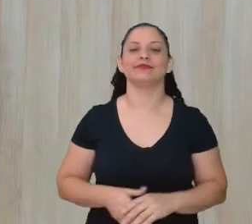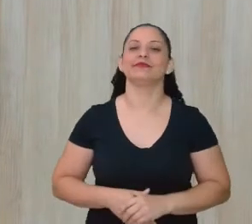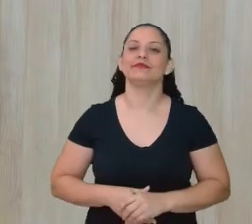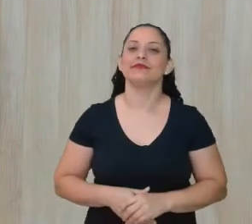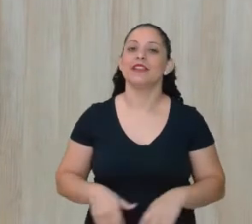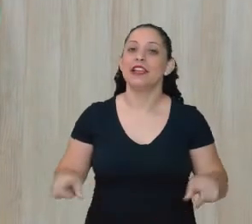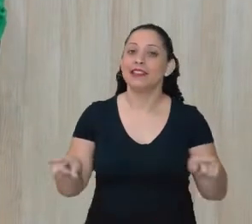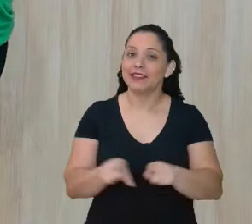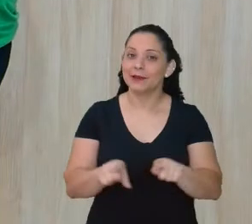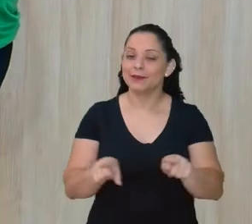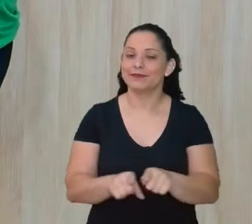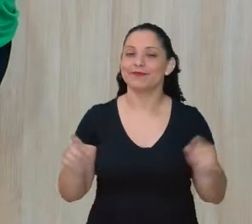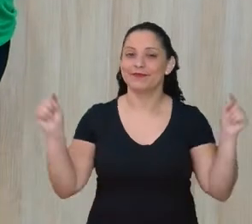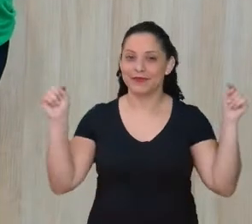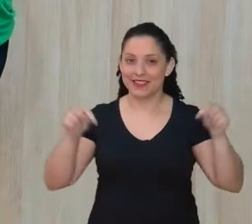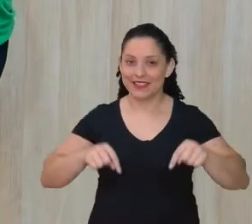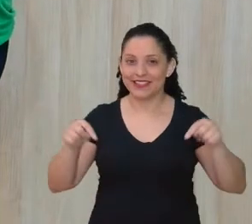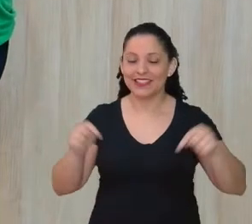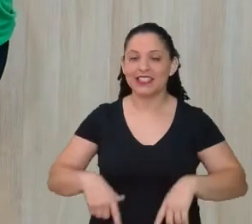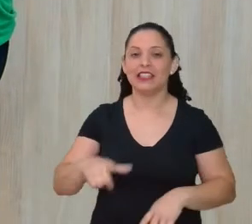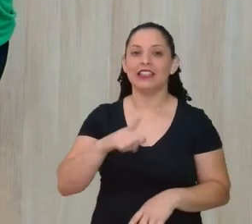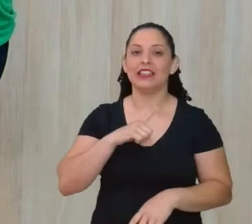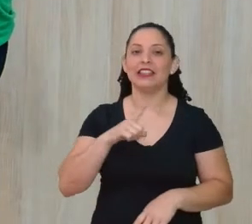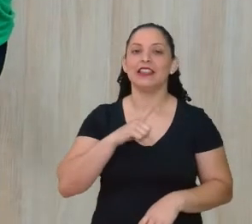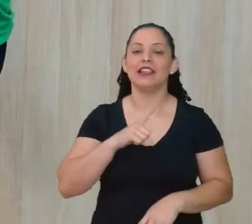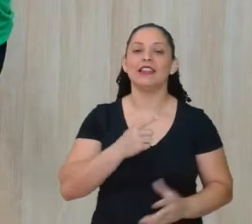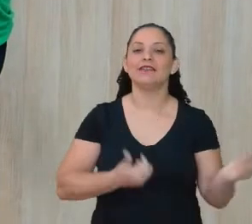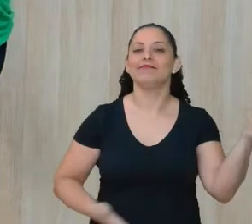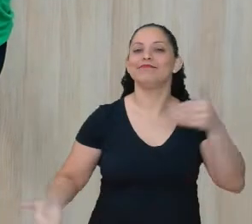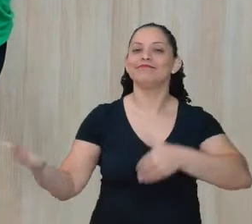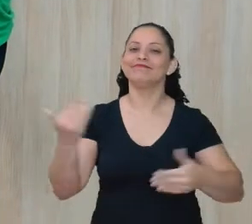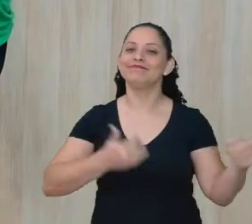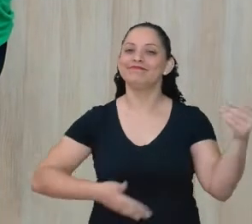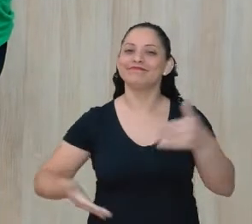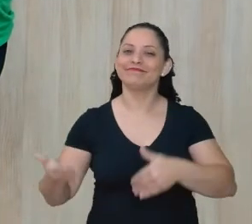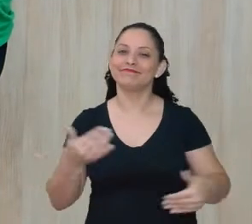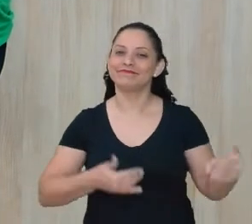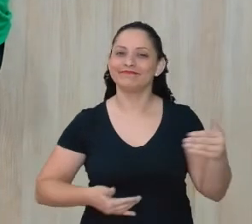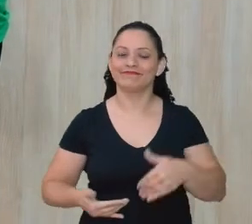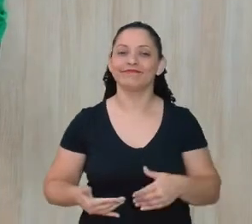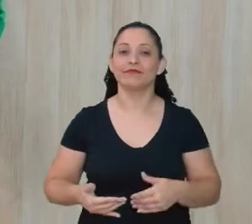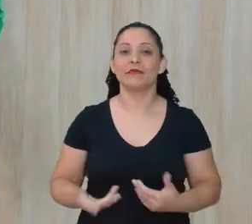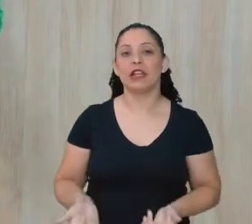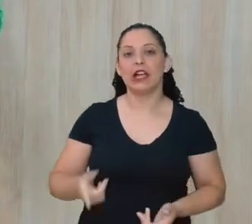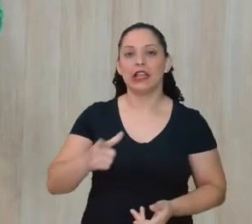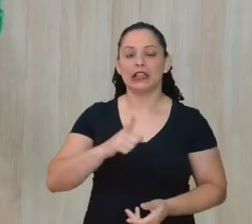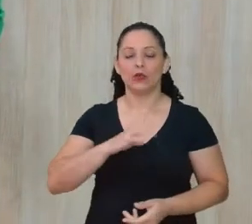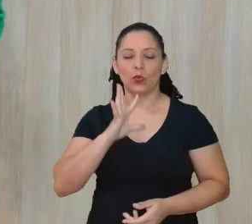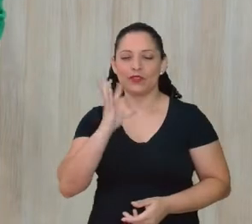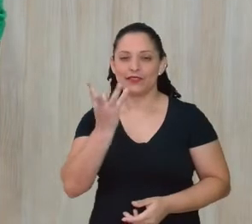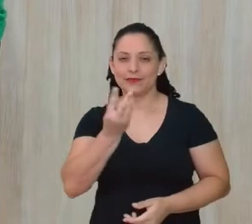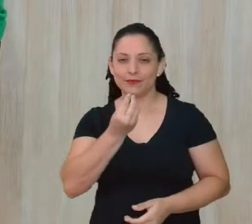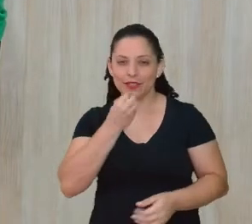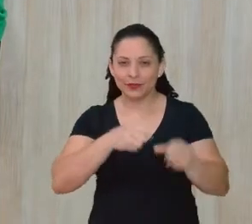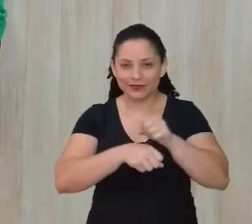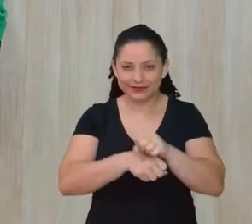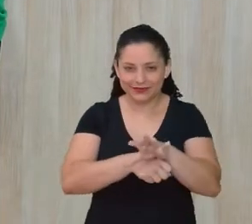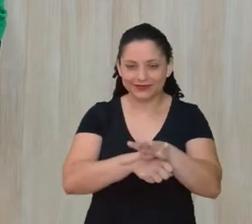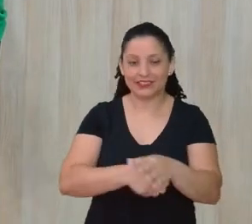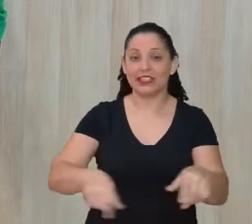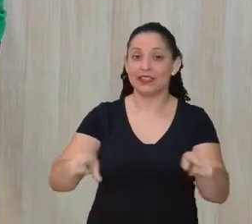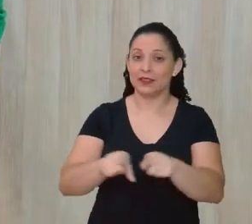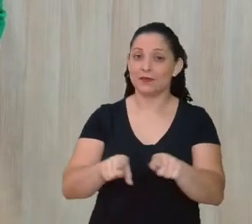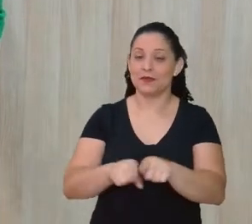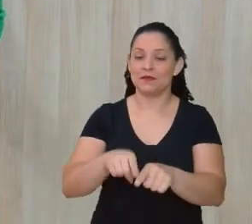de Késia, quem está aqui comigo também para auxiliar nessa aula de hoje, né? Trazer conhecimento para a gente, é a